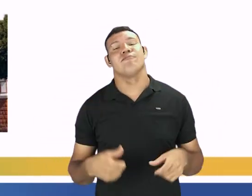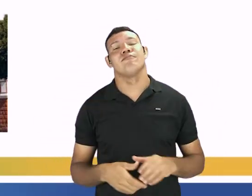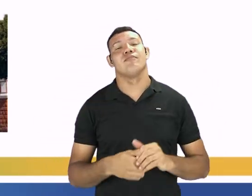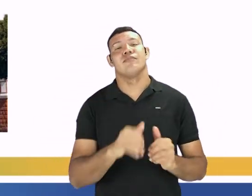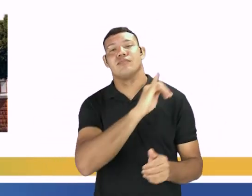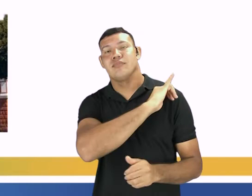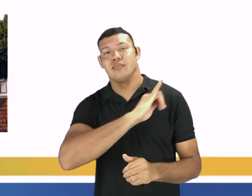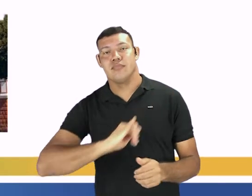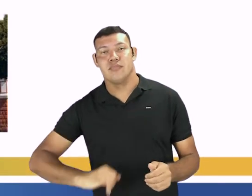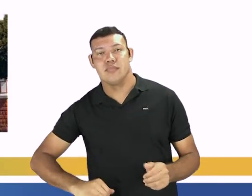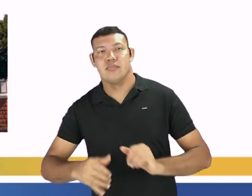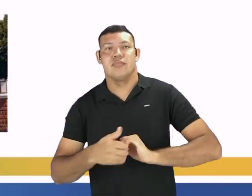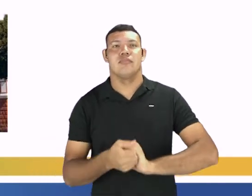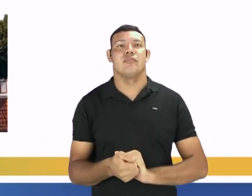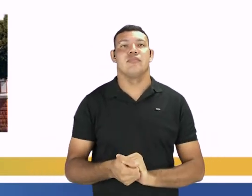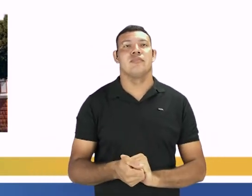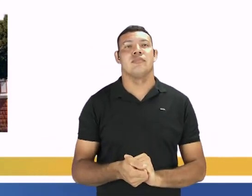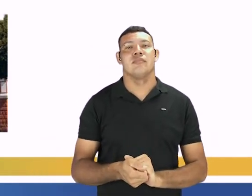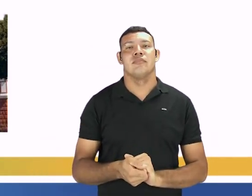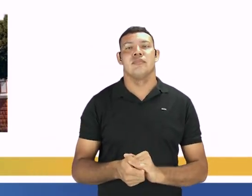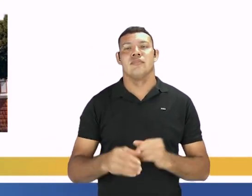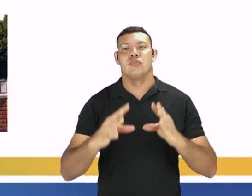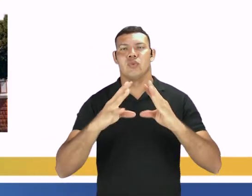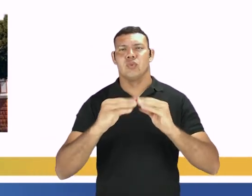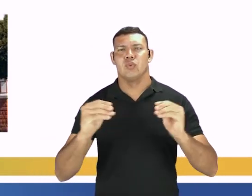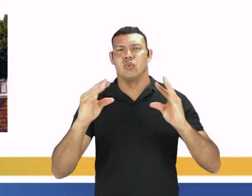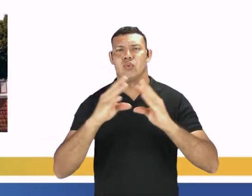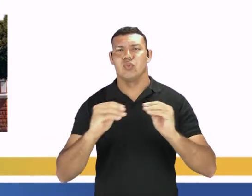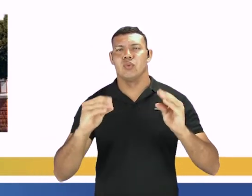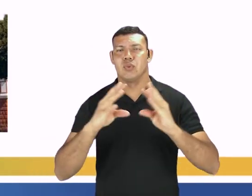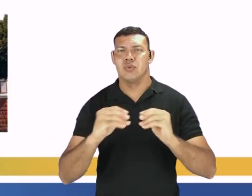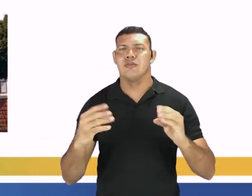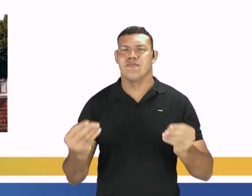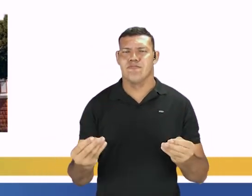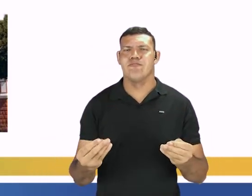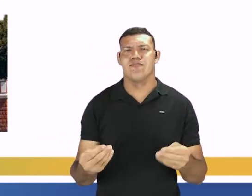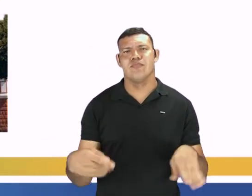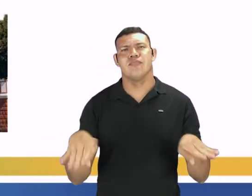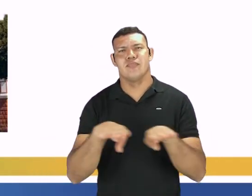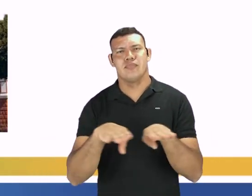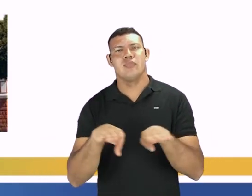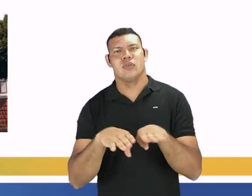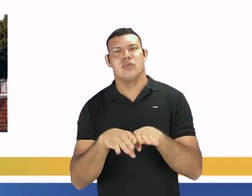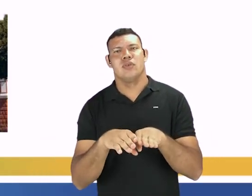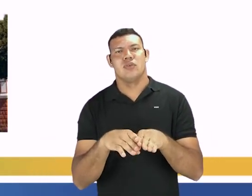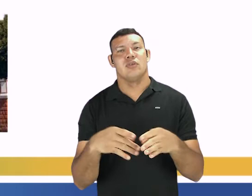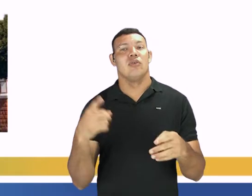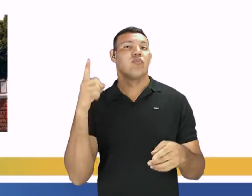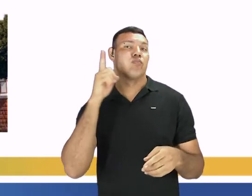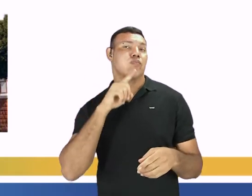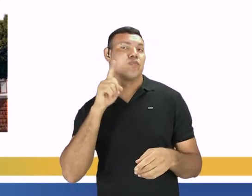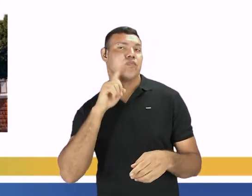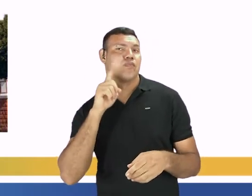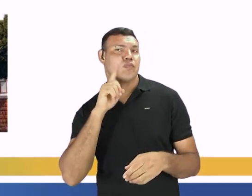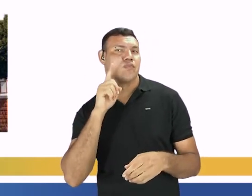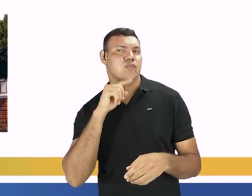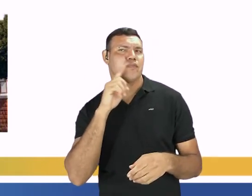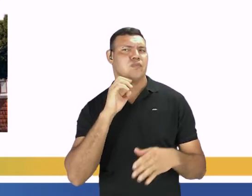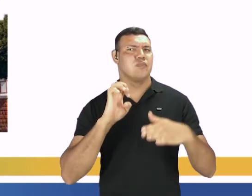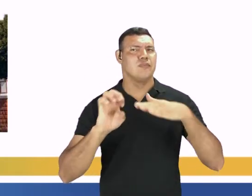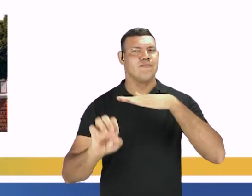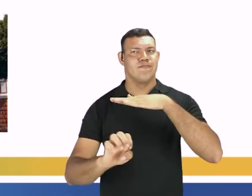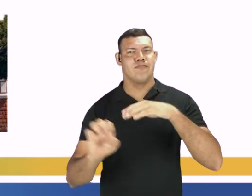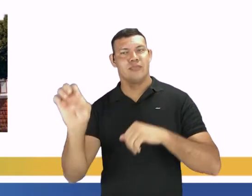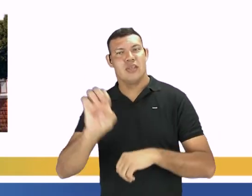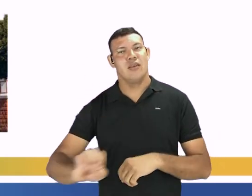segundo plano, né? A gente tem o algodão, que vai concorrer com o algodão dos Estados Unidos, né? Os Estados Unidos é mais perto da Europa, e o